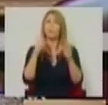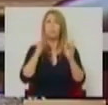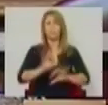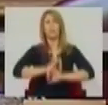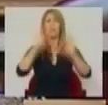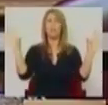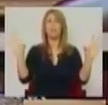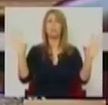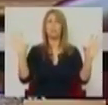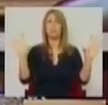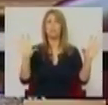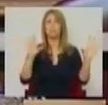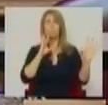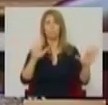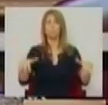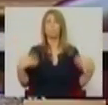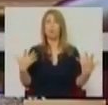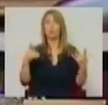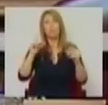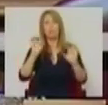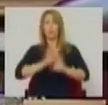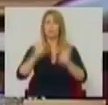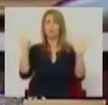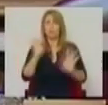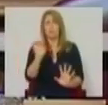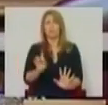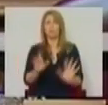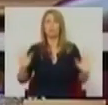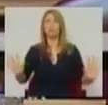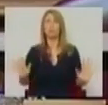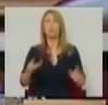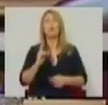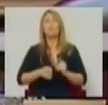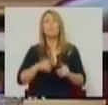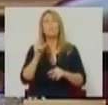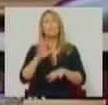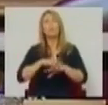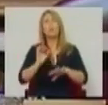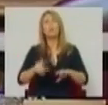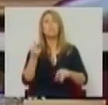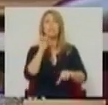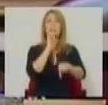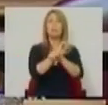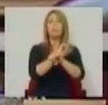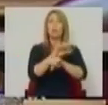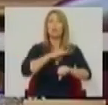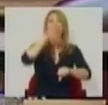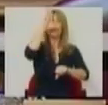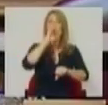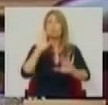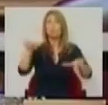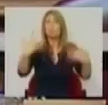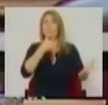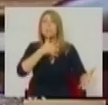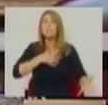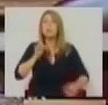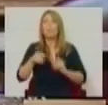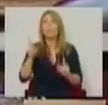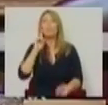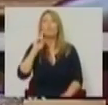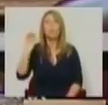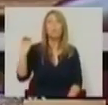clareza, para que possamos também desmistificar esta questão, sobre cativações, que o Sr. Ministro nos pudesse avançar qual foi o